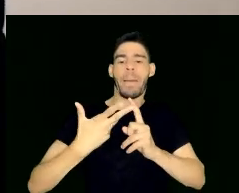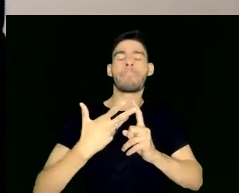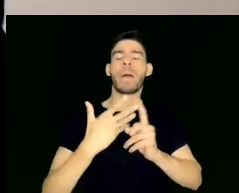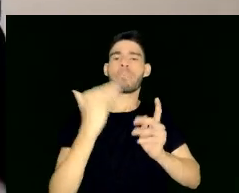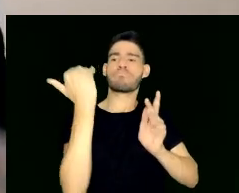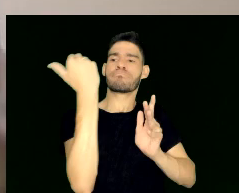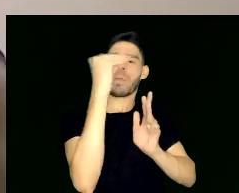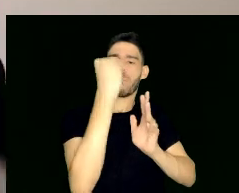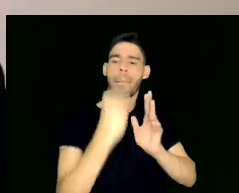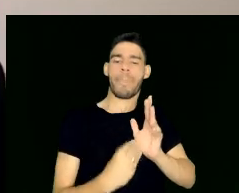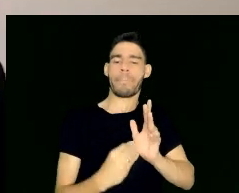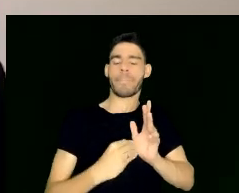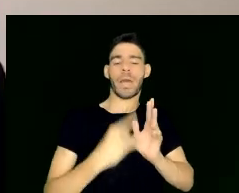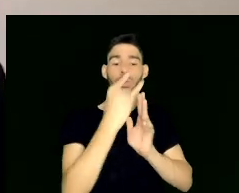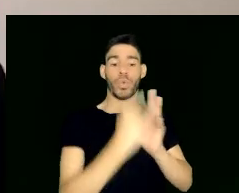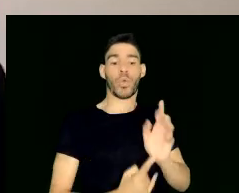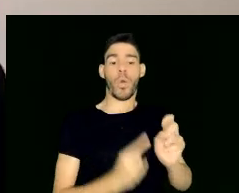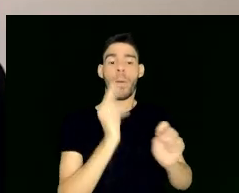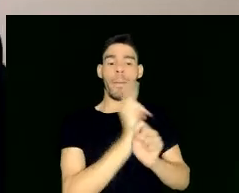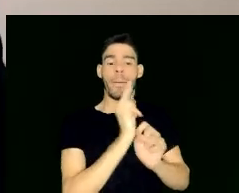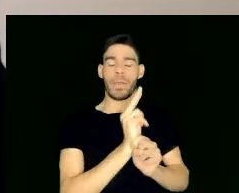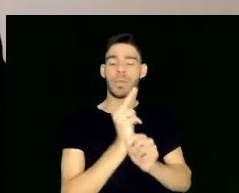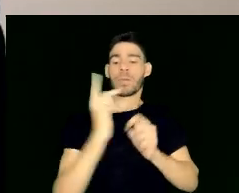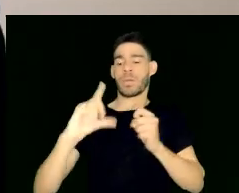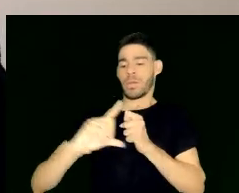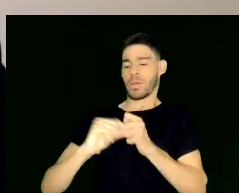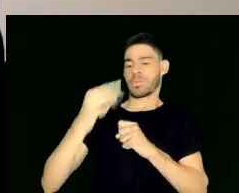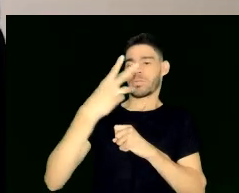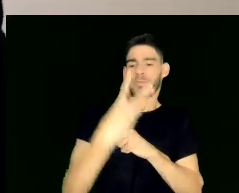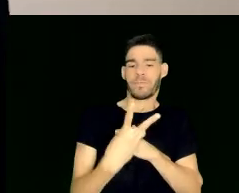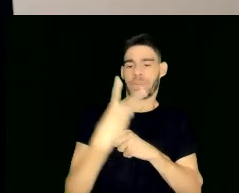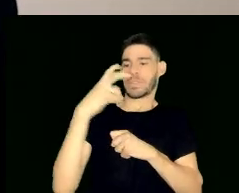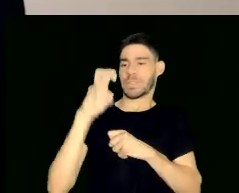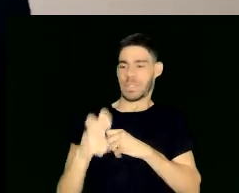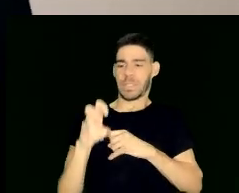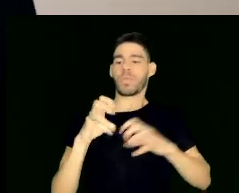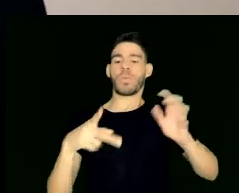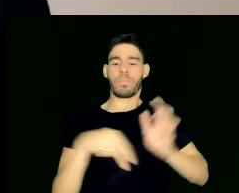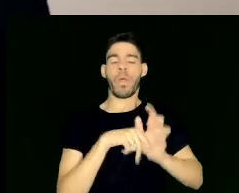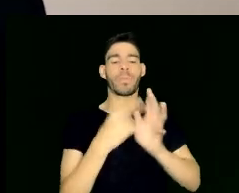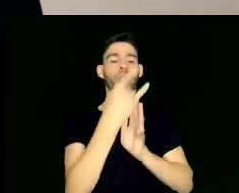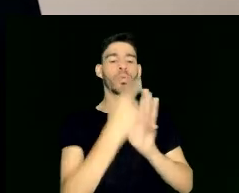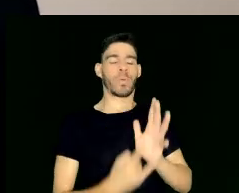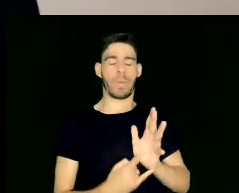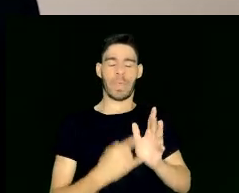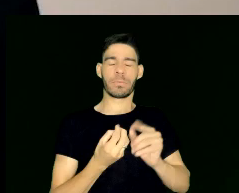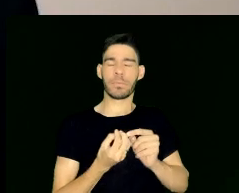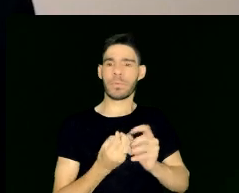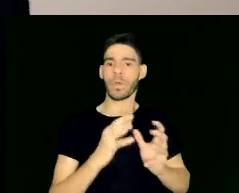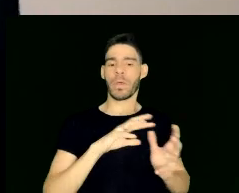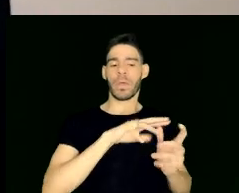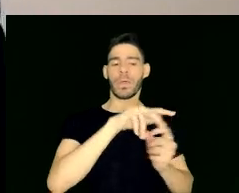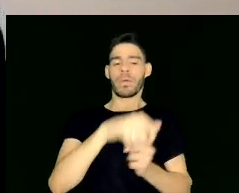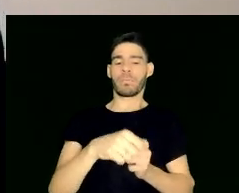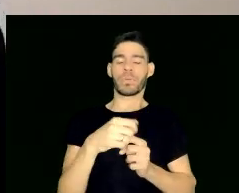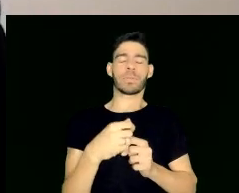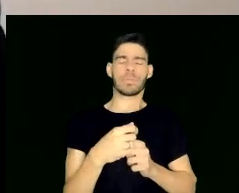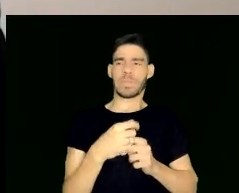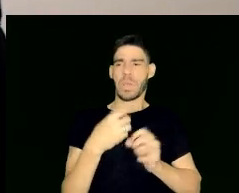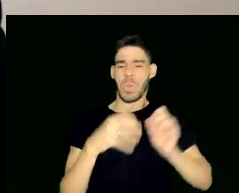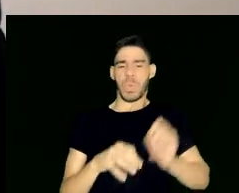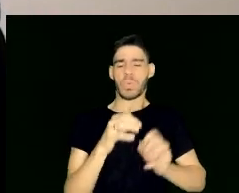elementos e concedeu a medida cautelar, que pelo artigo 25.8 da Convenção Interamericana de Direitos Humanos não